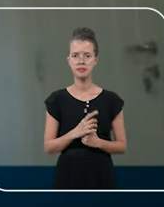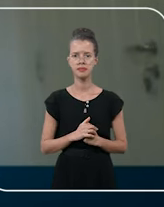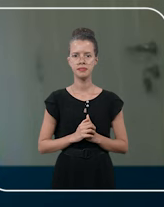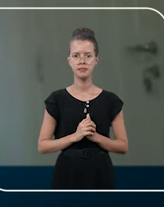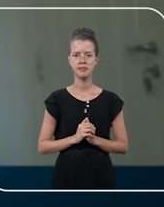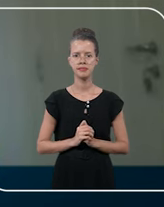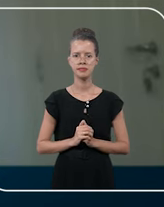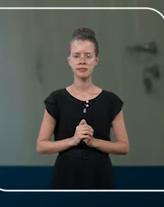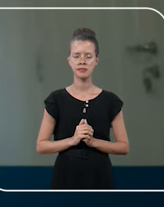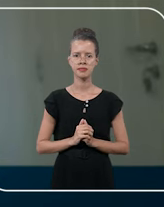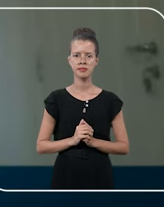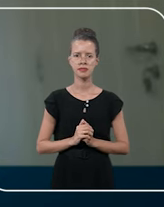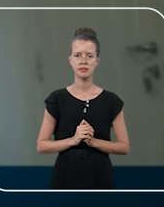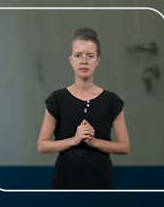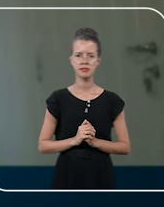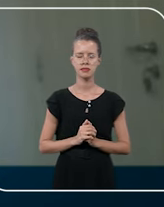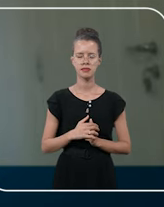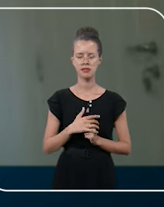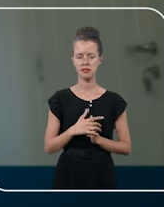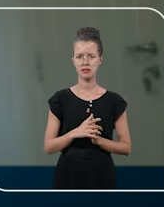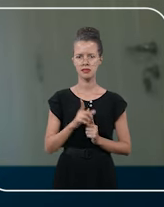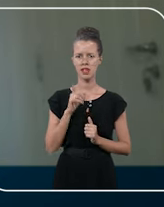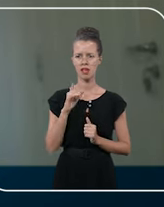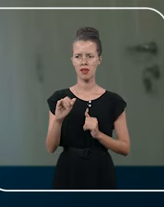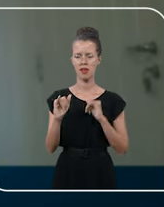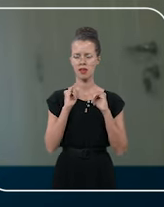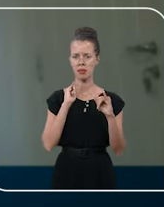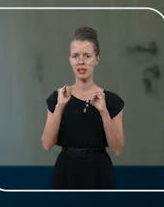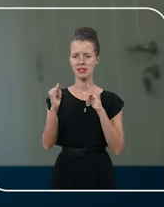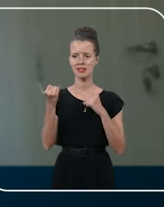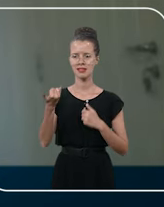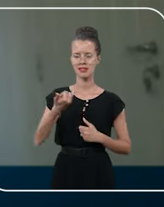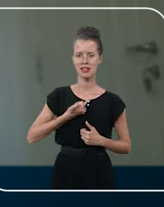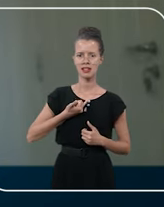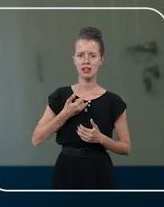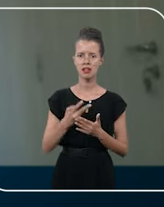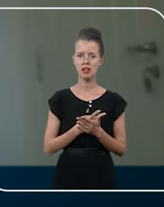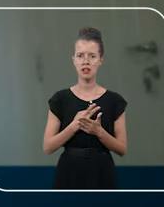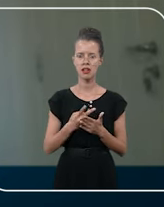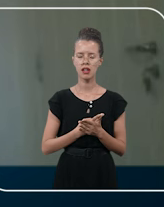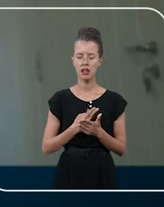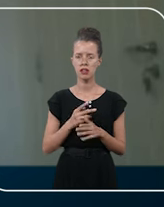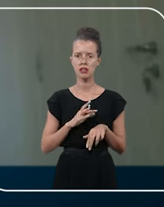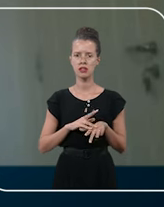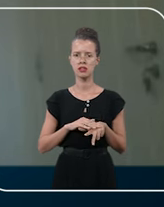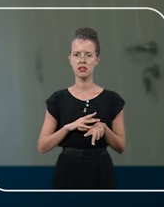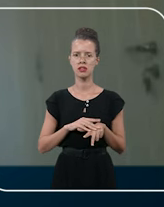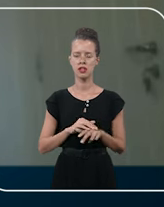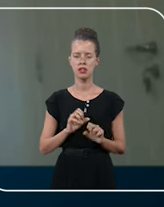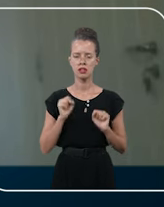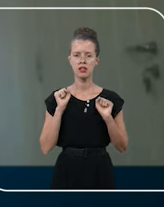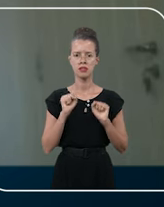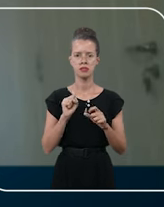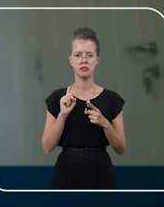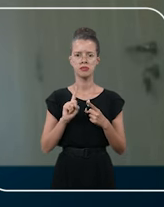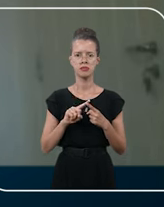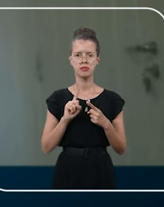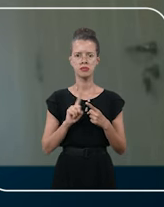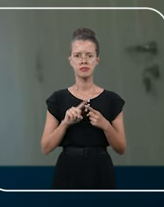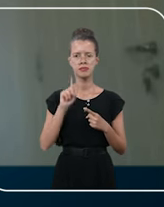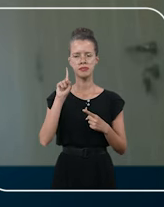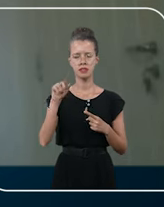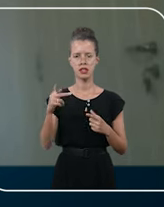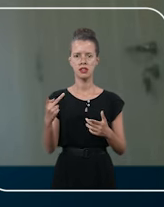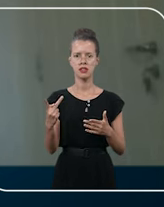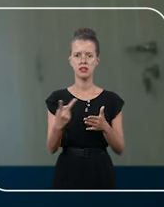A falha na informação do paciente, ela é, em primeiro lugar, uma infração ao próprio Código